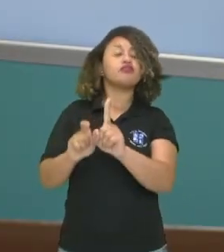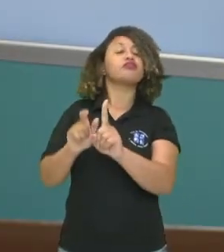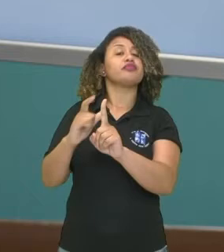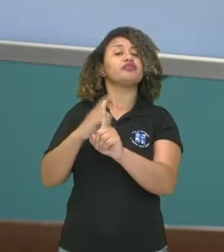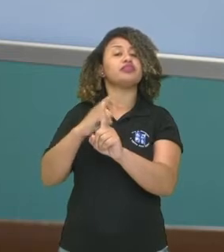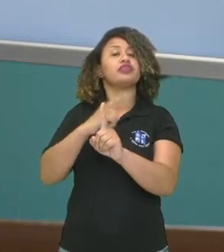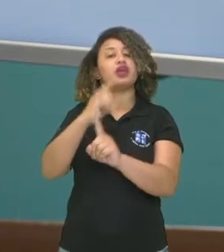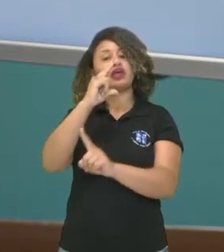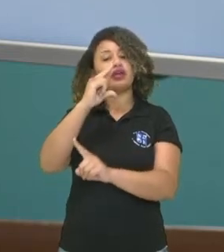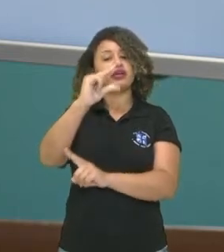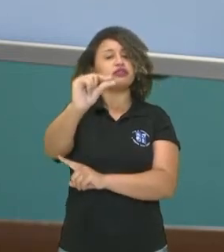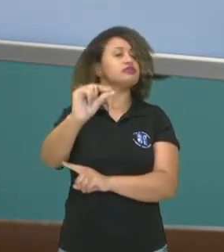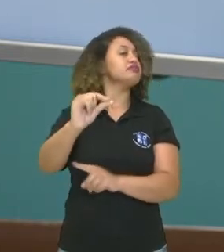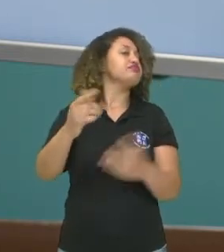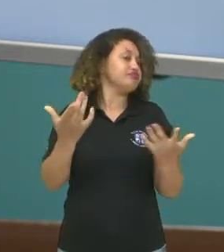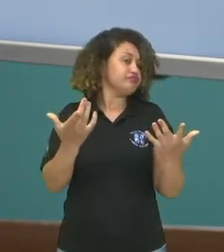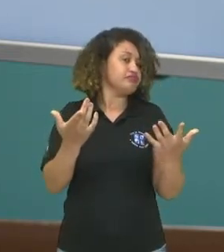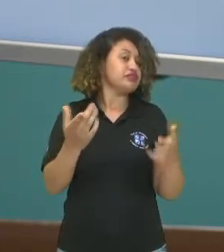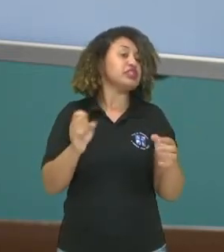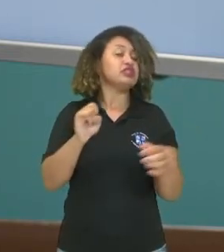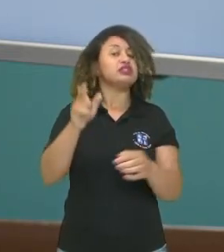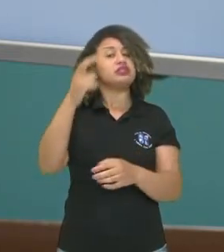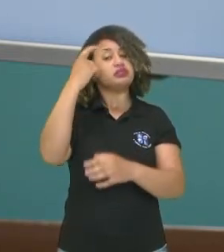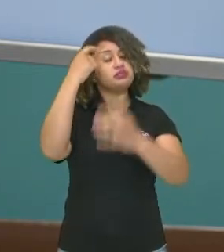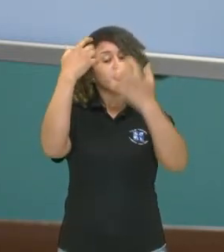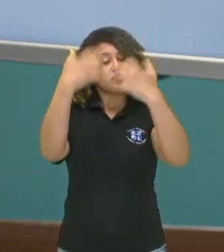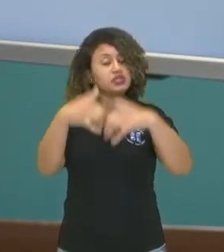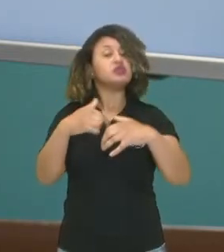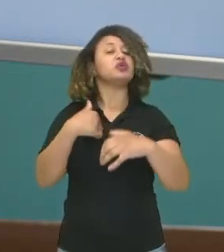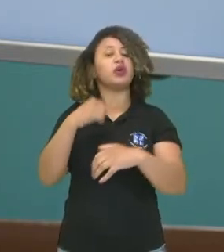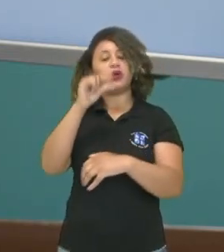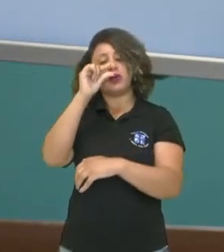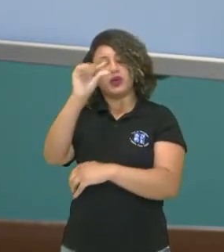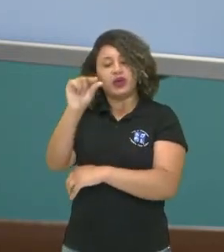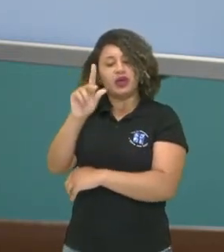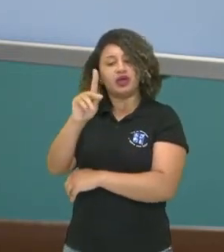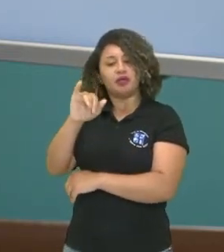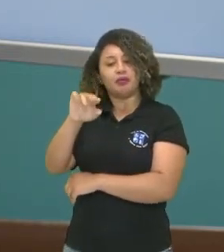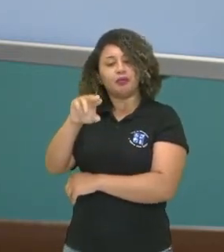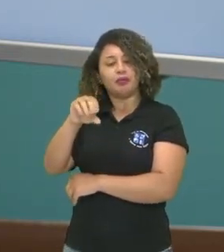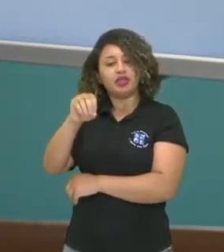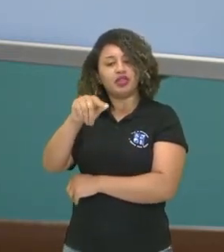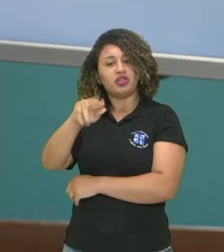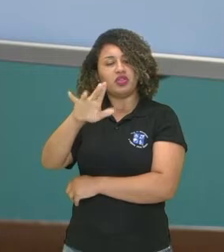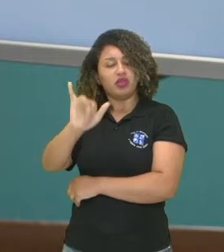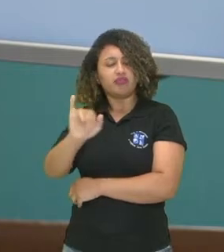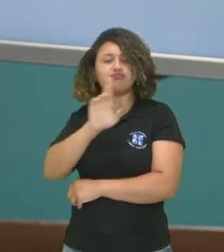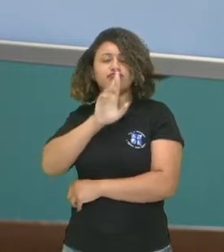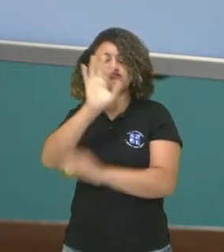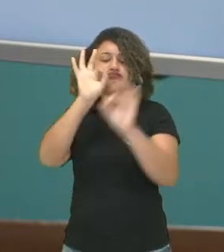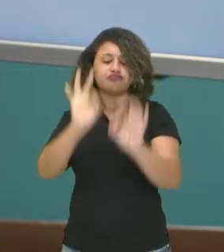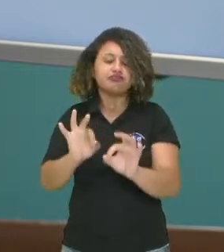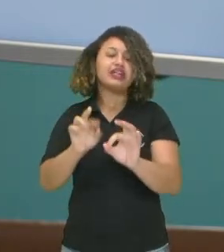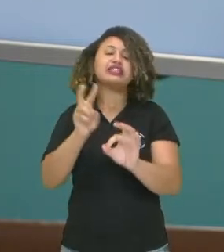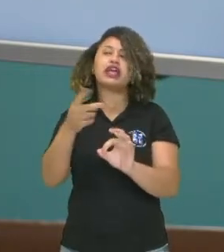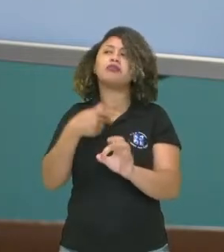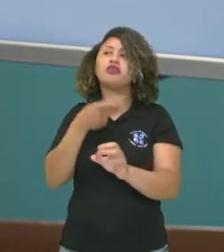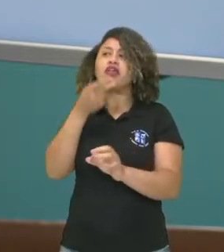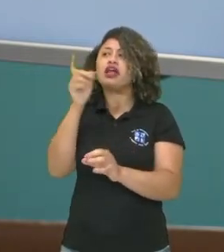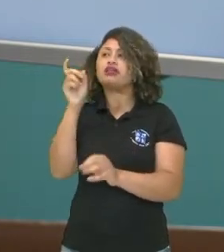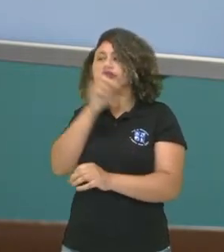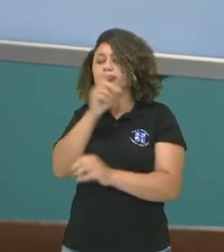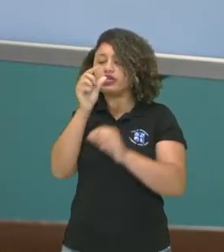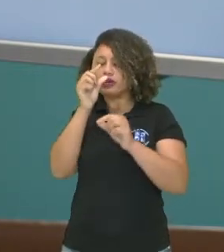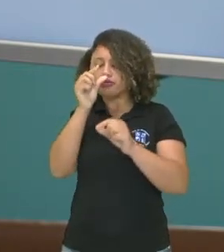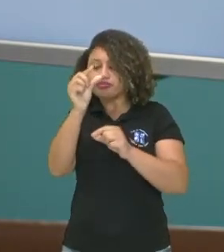avantajado? Isso mesmo. Se você pensou no Pinóquio, isso é a resposta correta. Cada vez que ele fazia uma mentira, falava